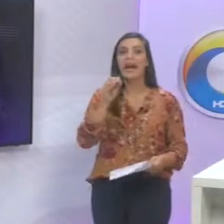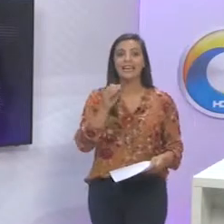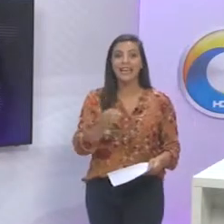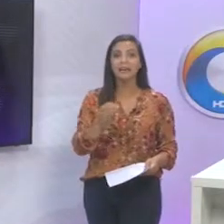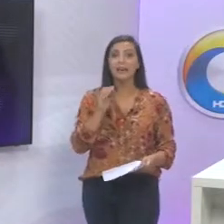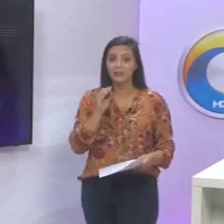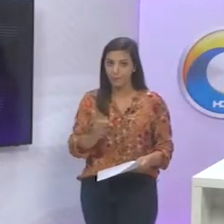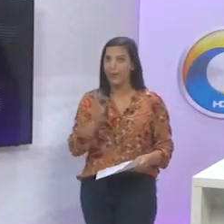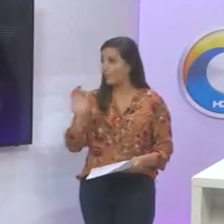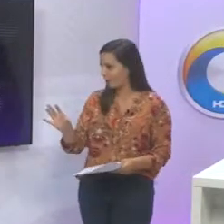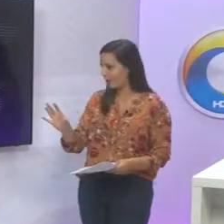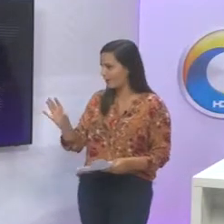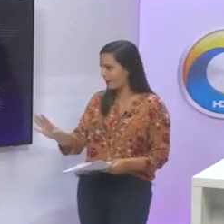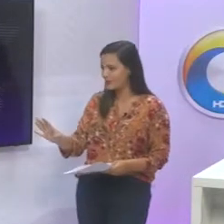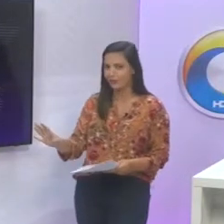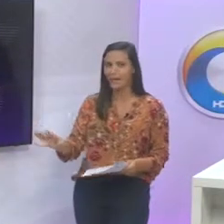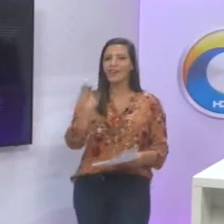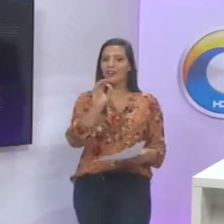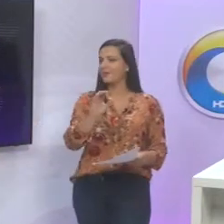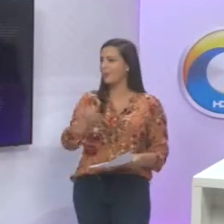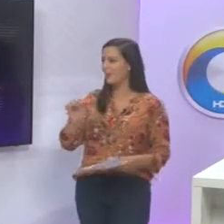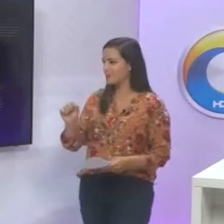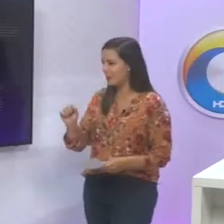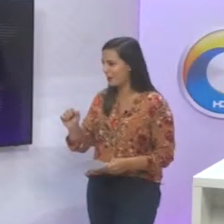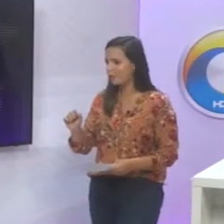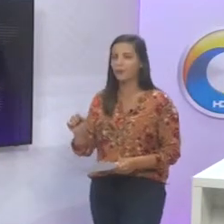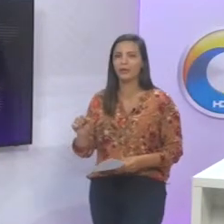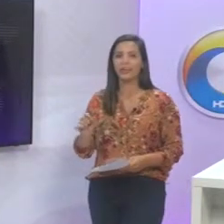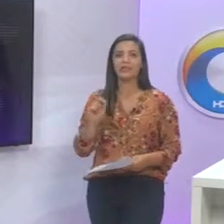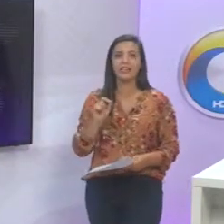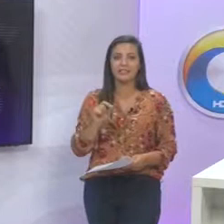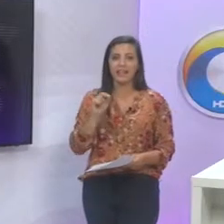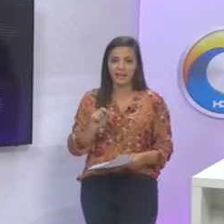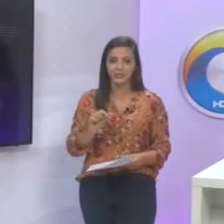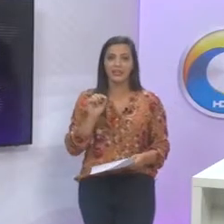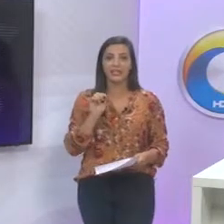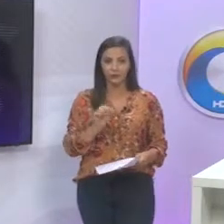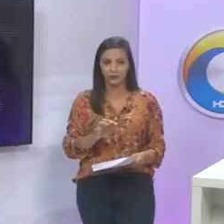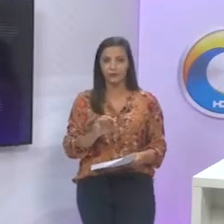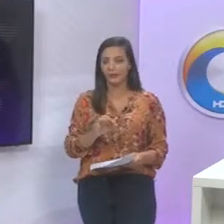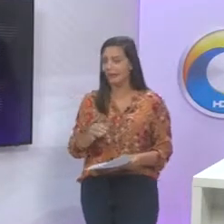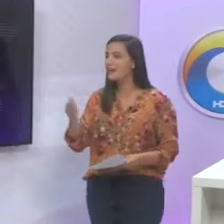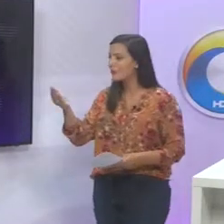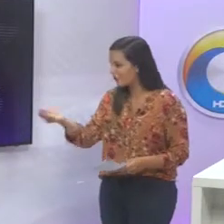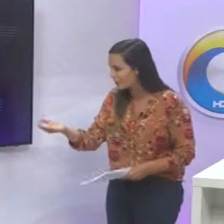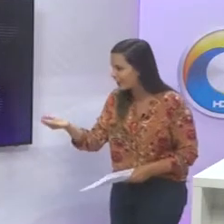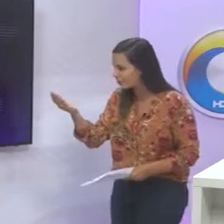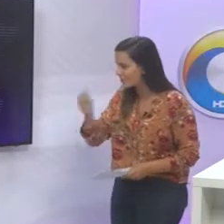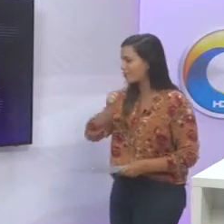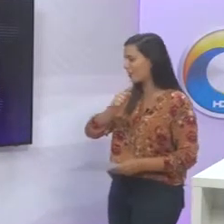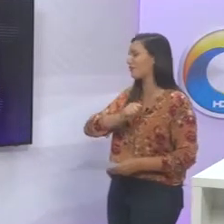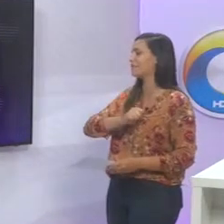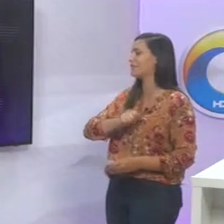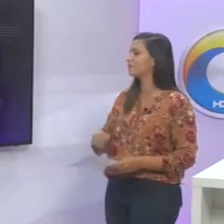aleb na bola é isso né enfermeira responsável pelo programa dst aids aqui de votuporanga boa tarde